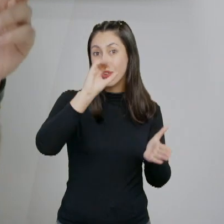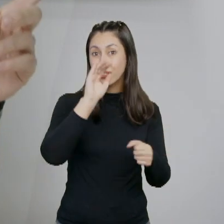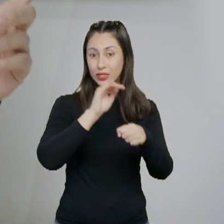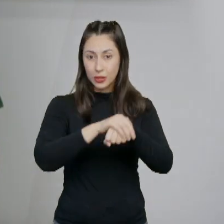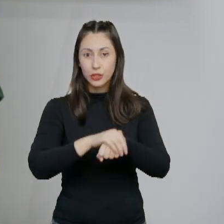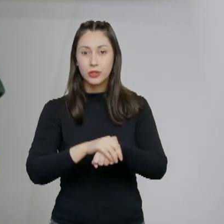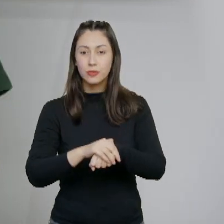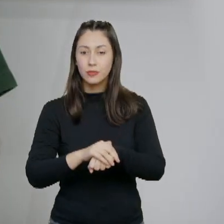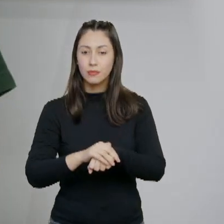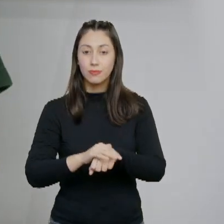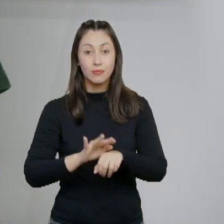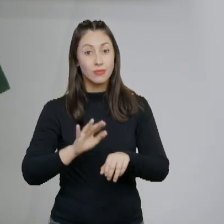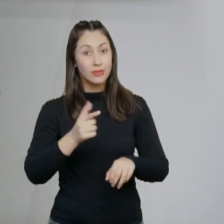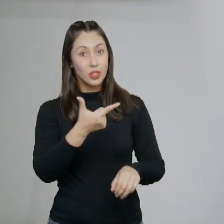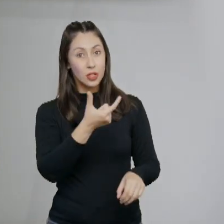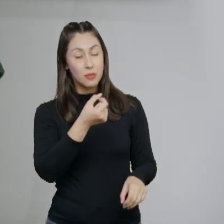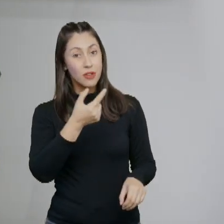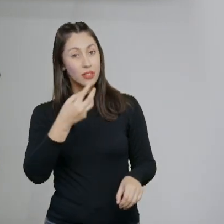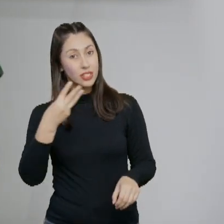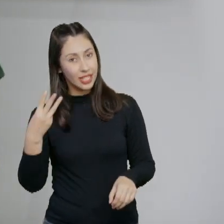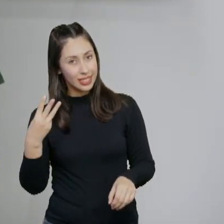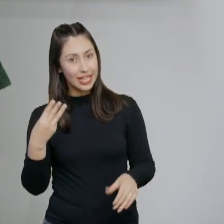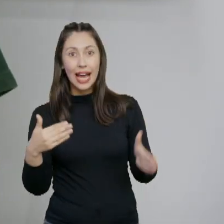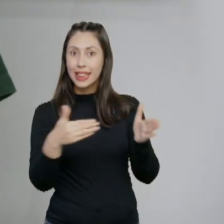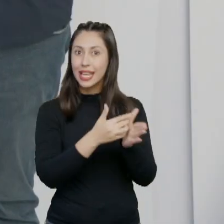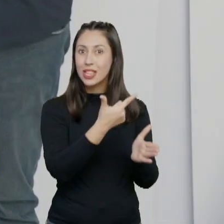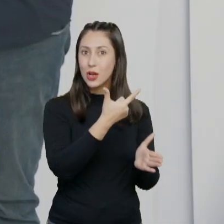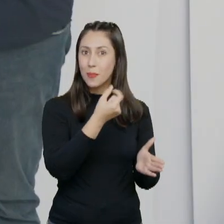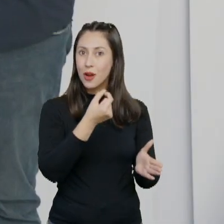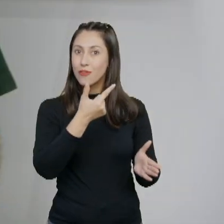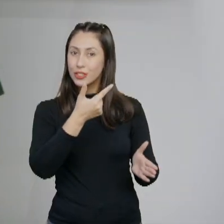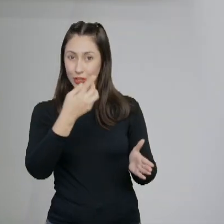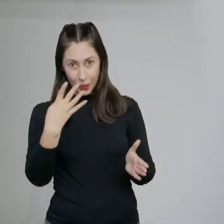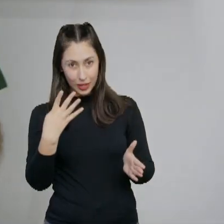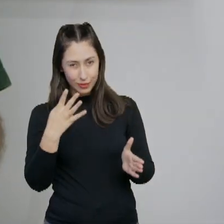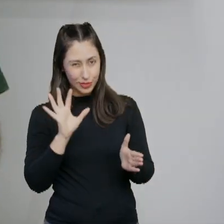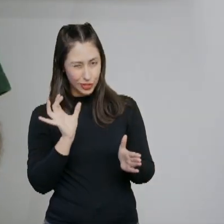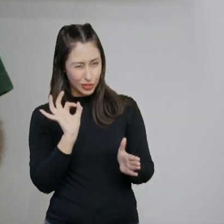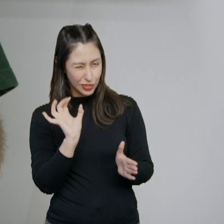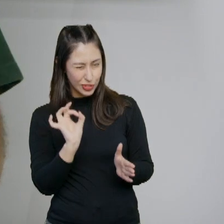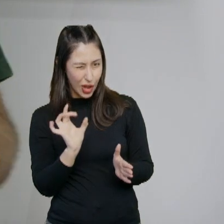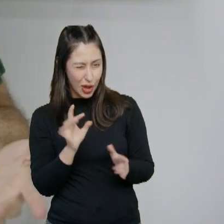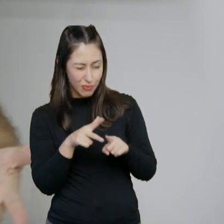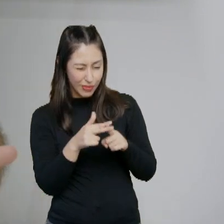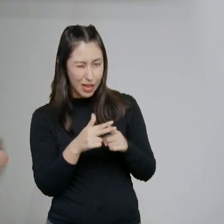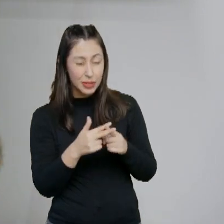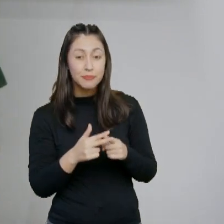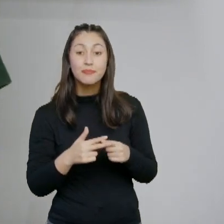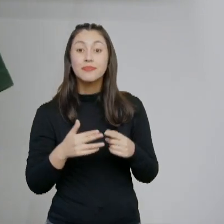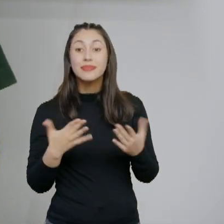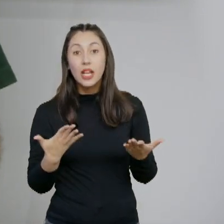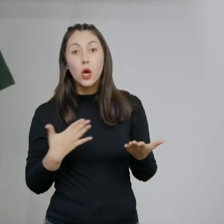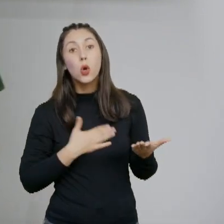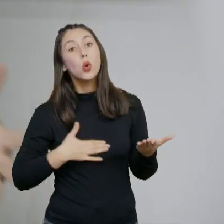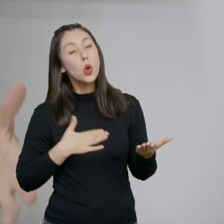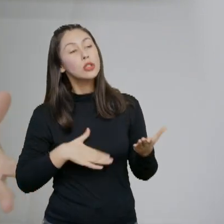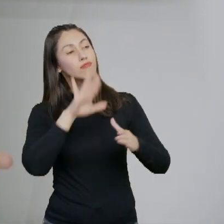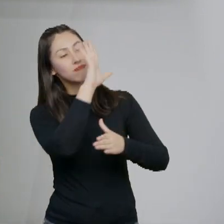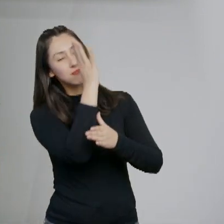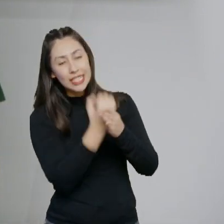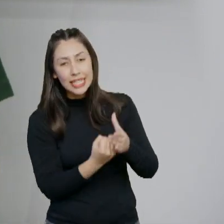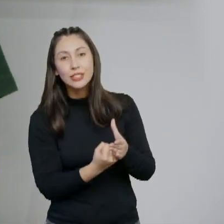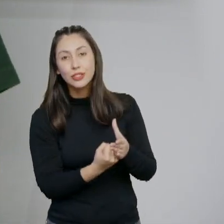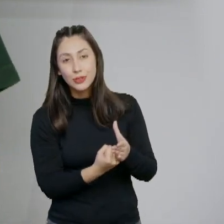uma correção, temporada 2023-2024. Isso, obrigado. Nós estamos em 2023. Mas para quem gosta de basquete, voltou no assunto, para quem